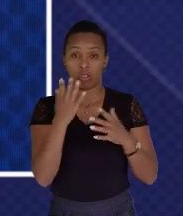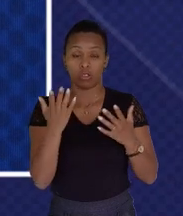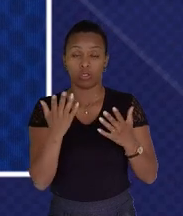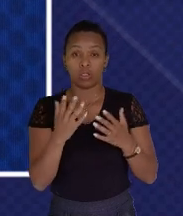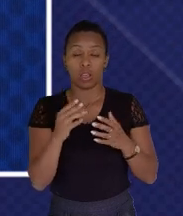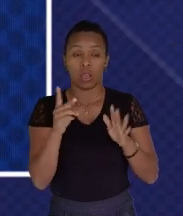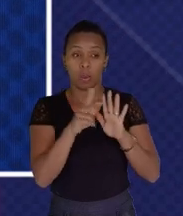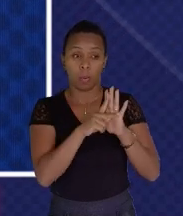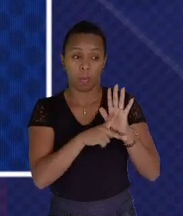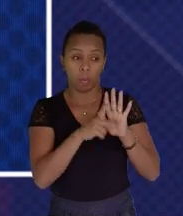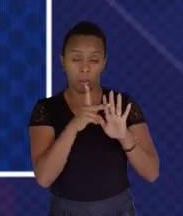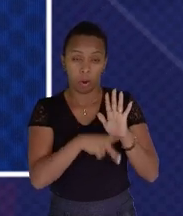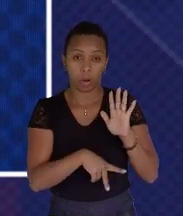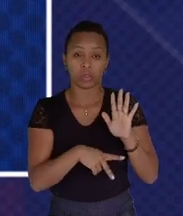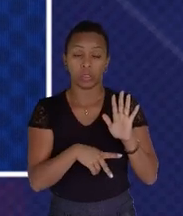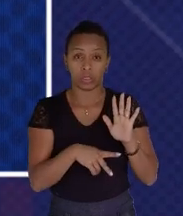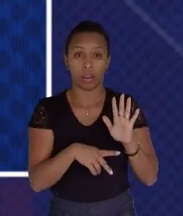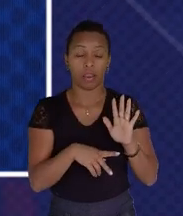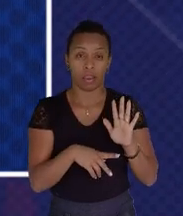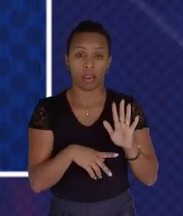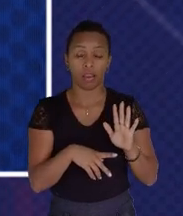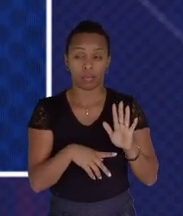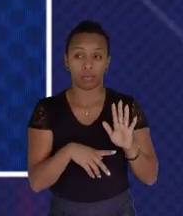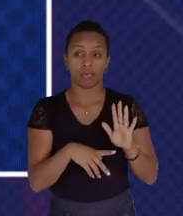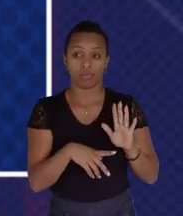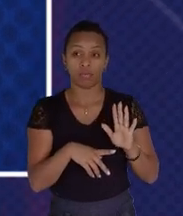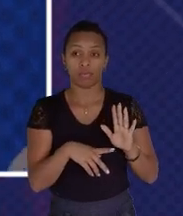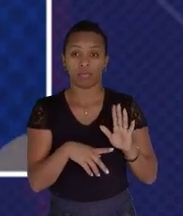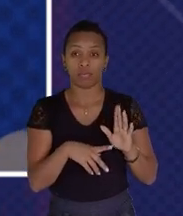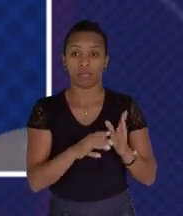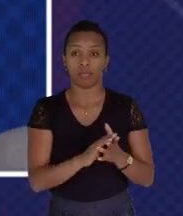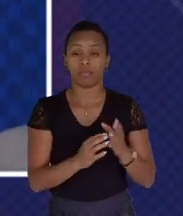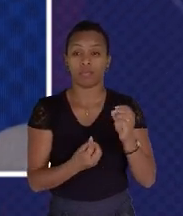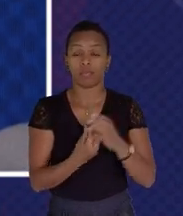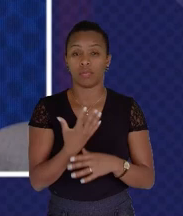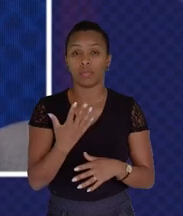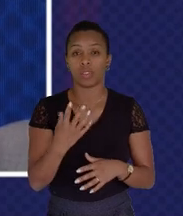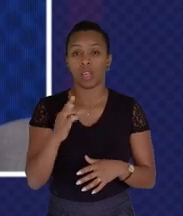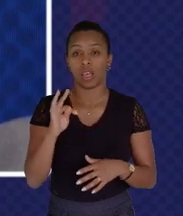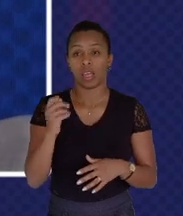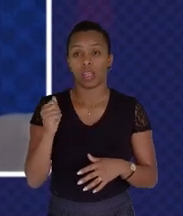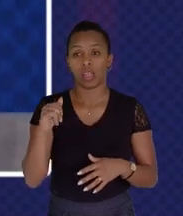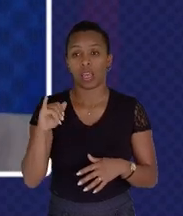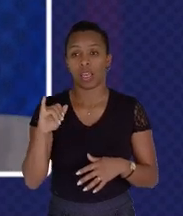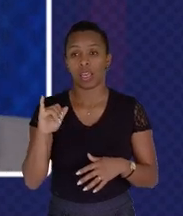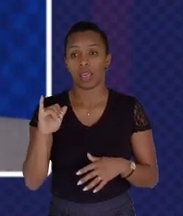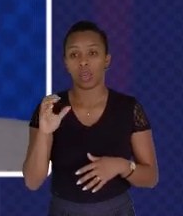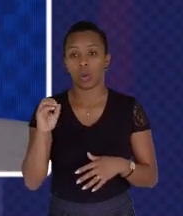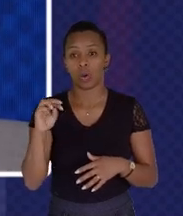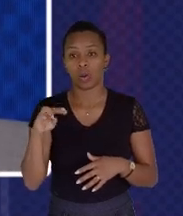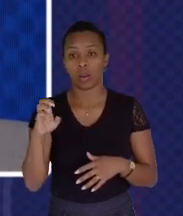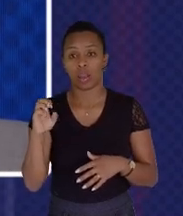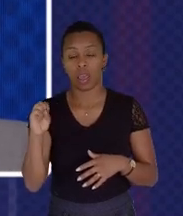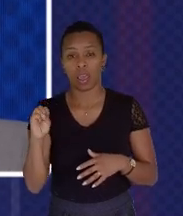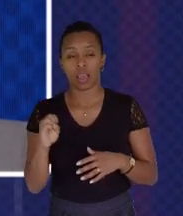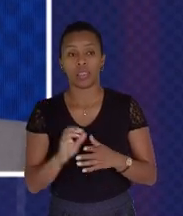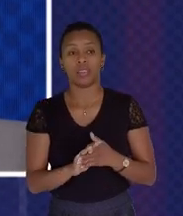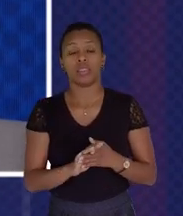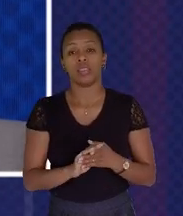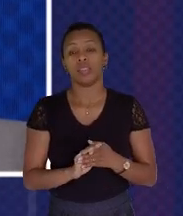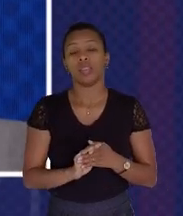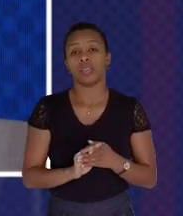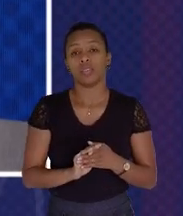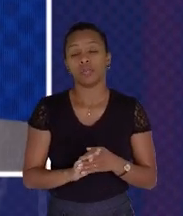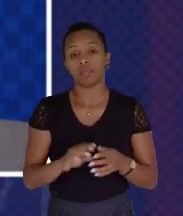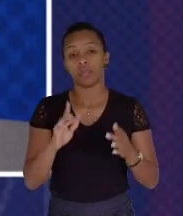projeto que, inclusive, está inspirado num programa taiwanês de mentoria reversa e que está conectando